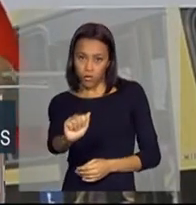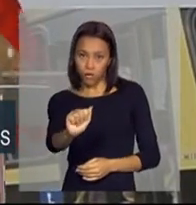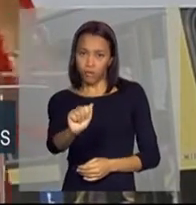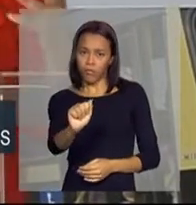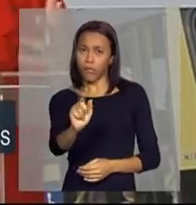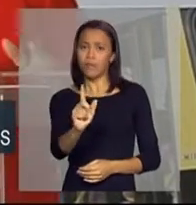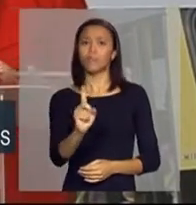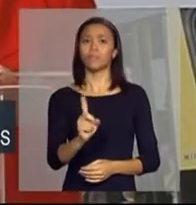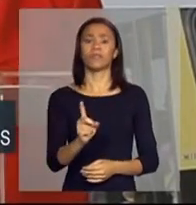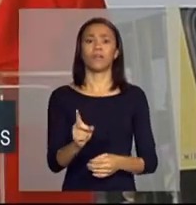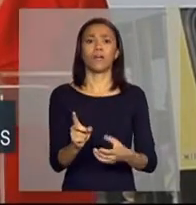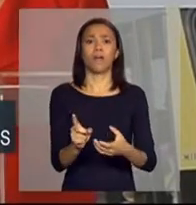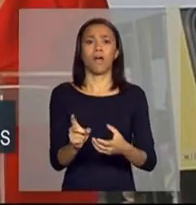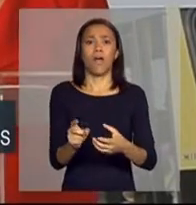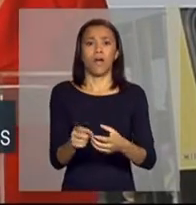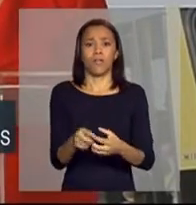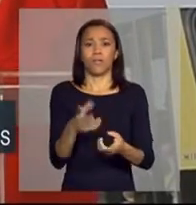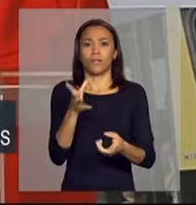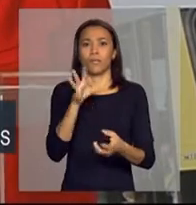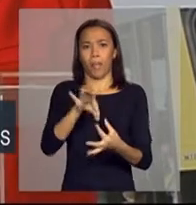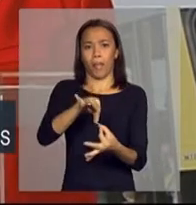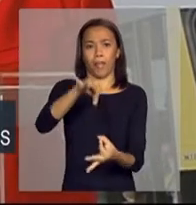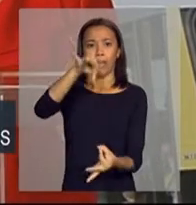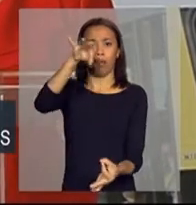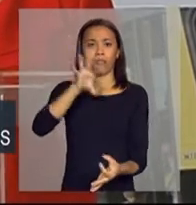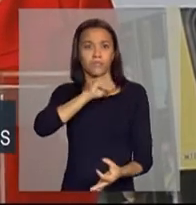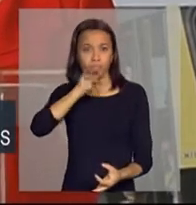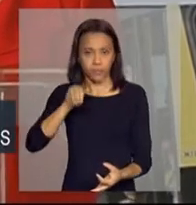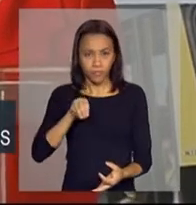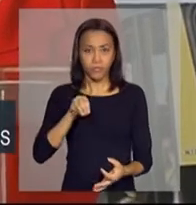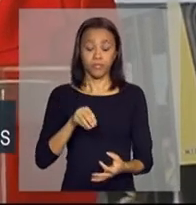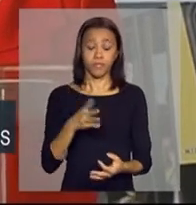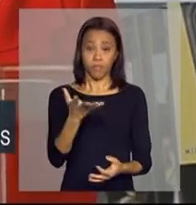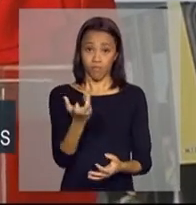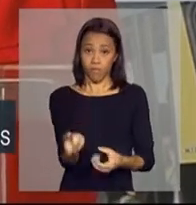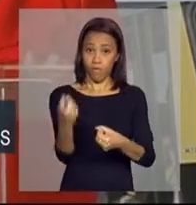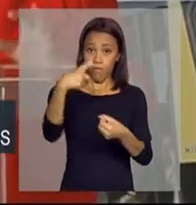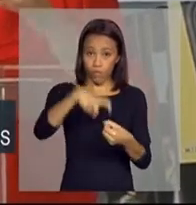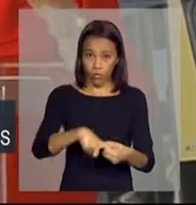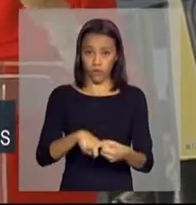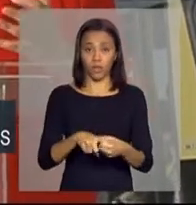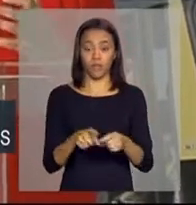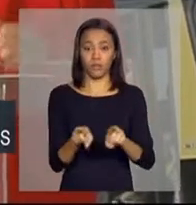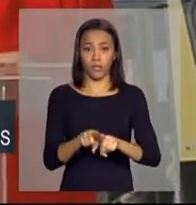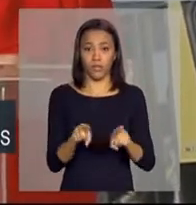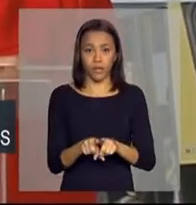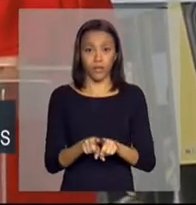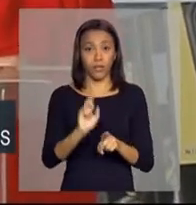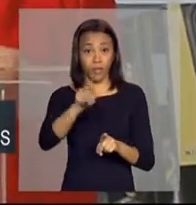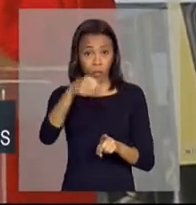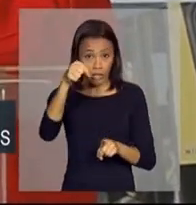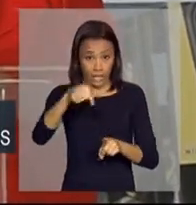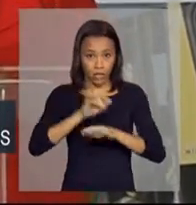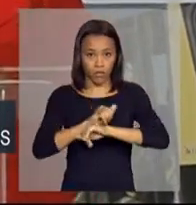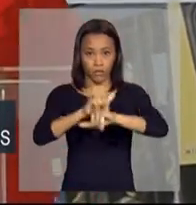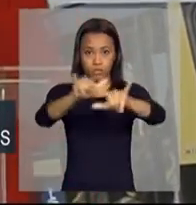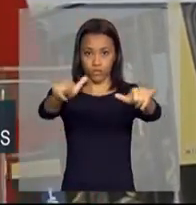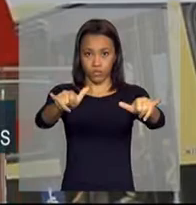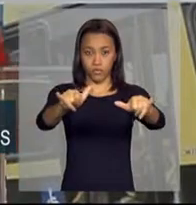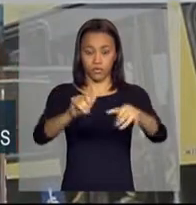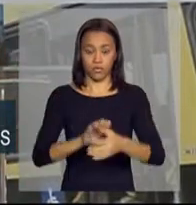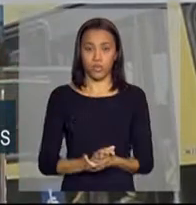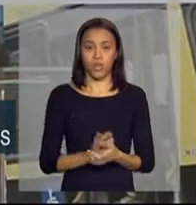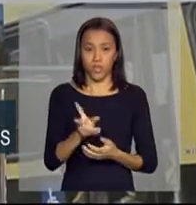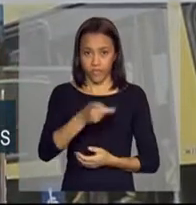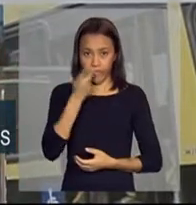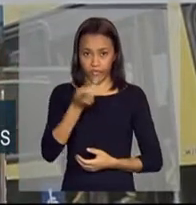não aumentar o tempo de fala. Eu queria voltar, portanto, depois desse anúncio, e